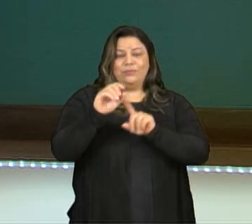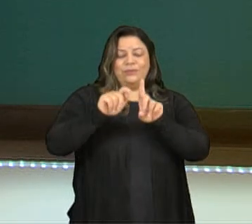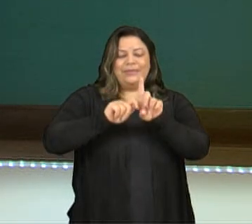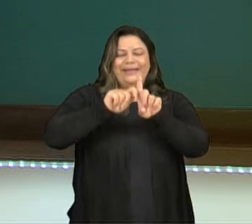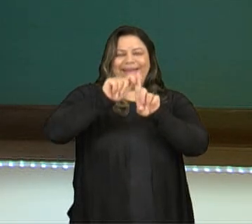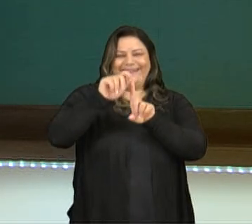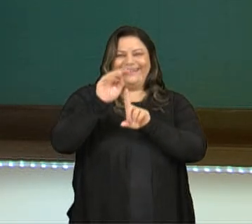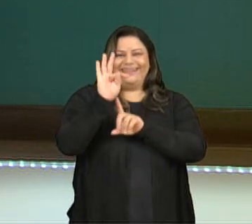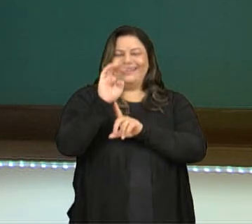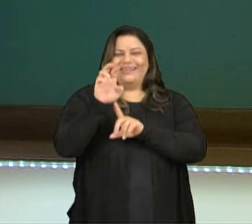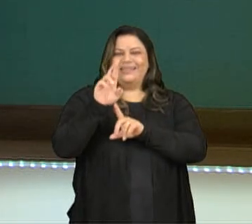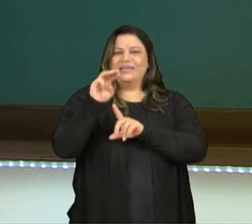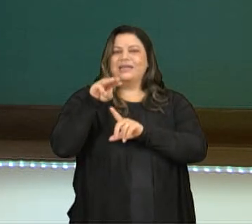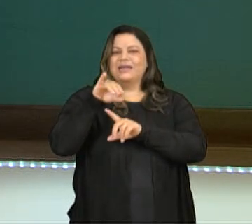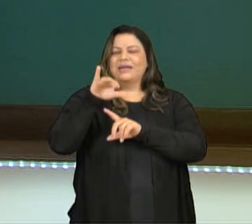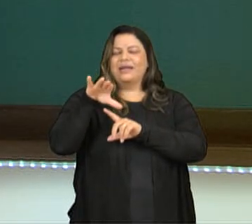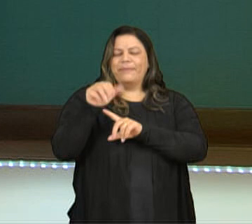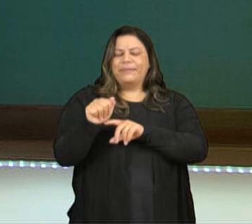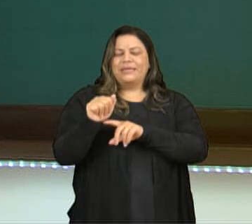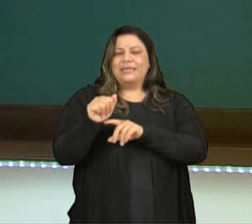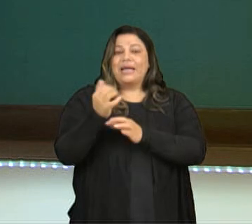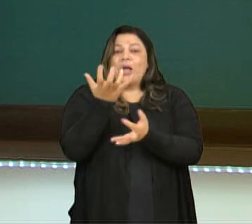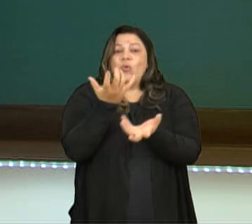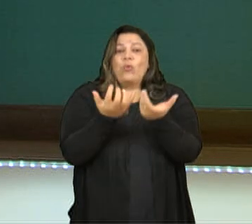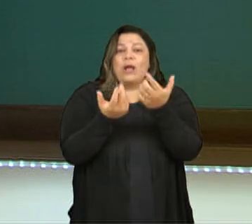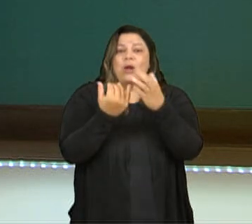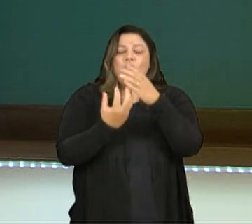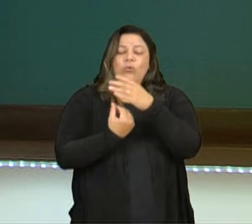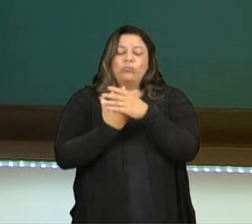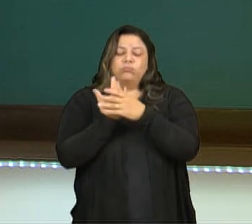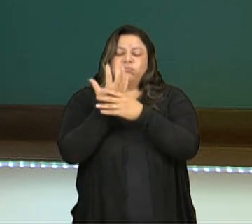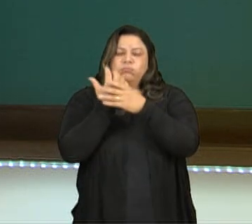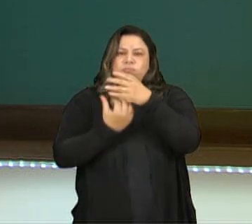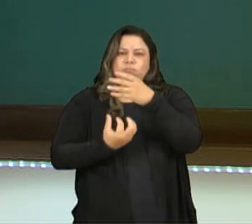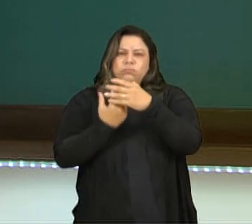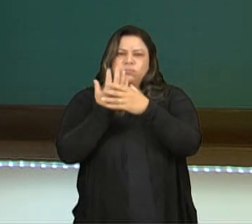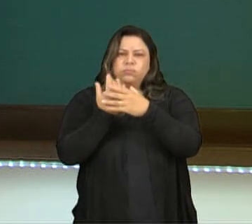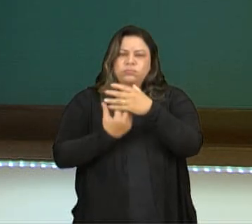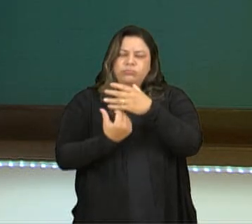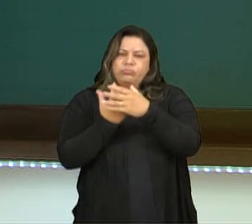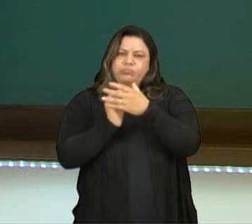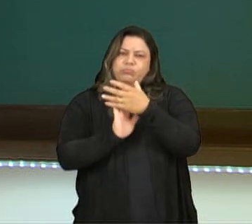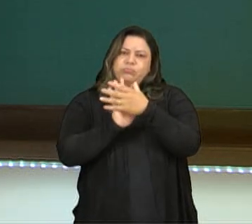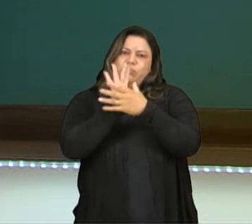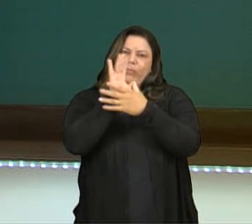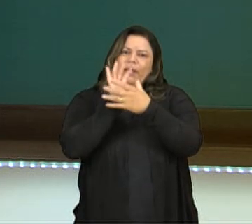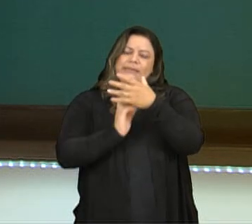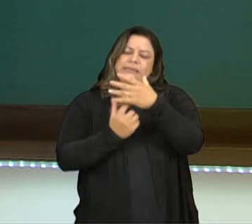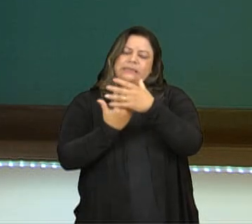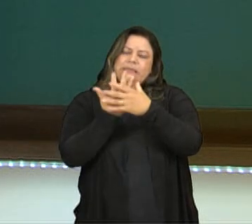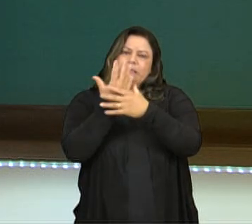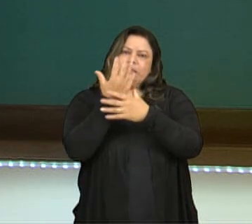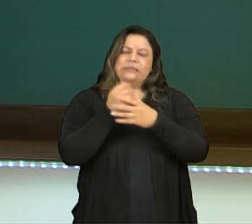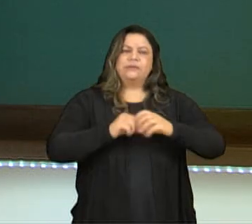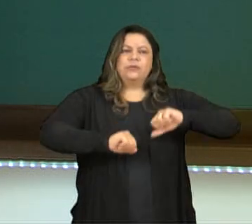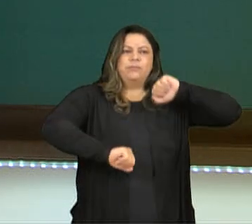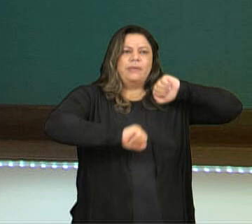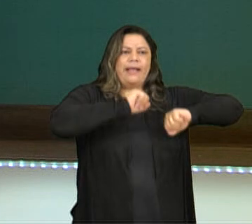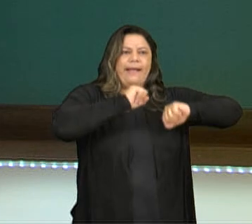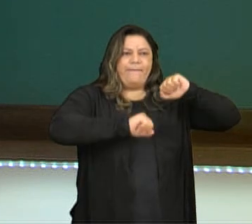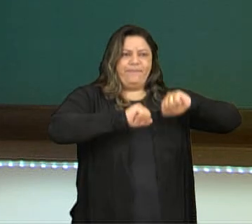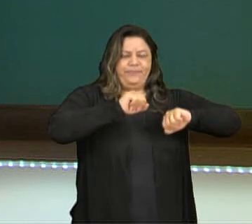interior da Terra. Então, existem lá usinas, né, que vão através de